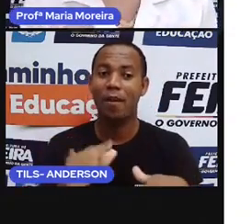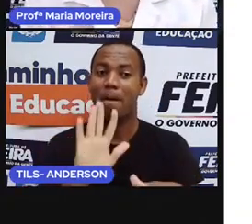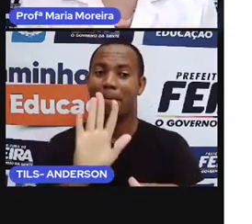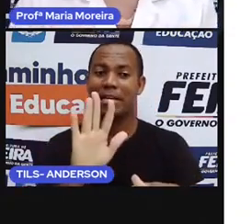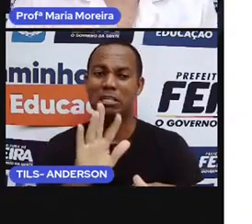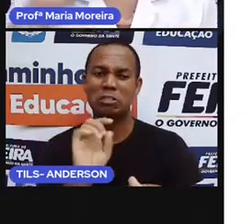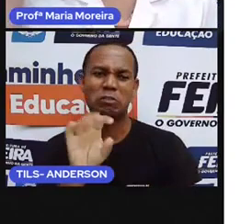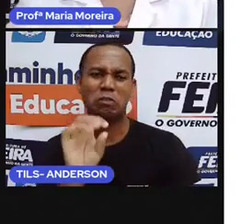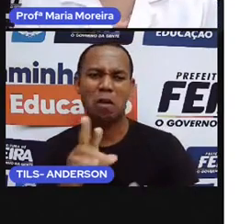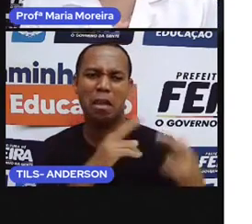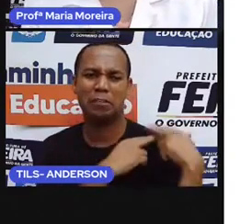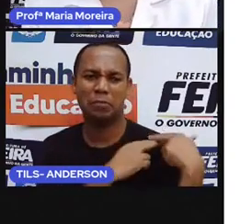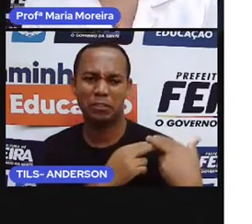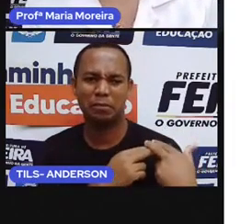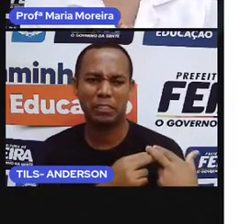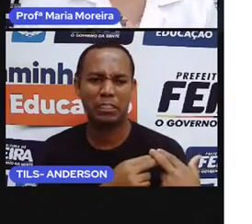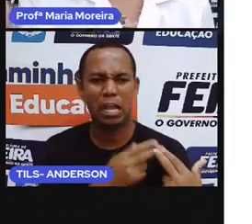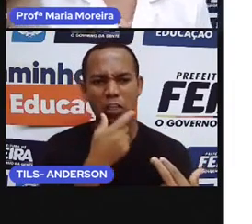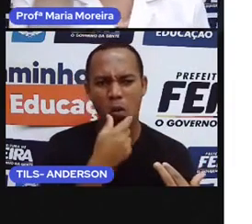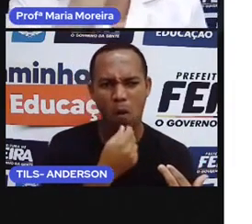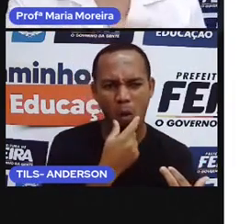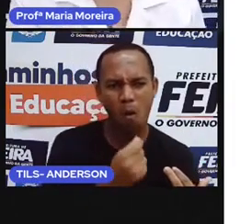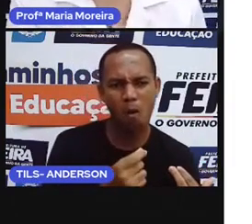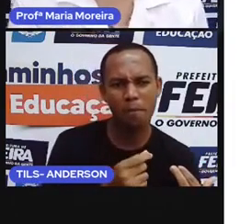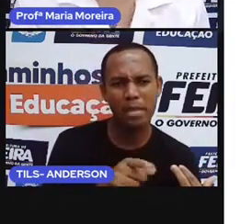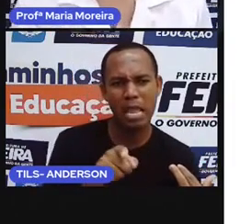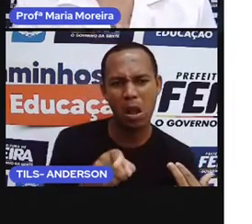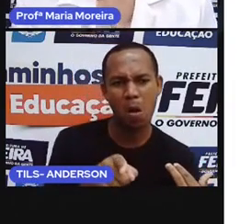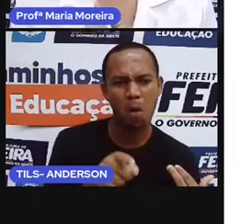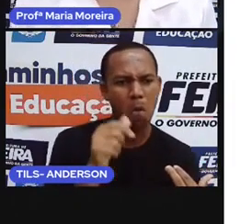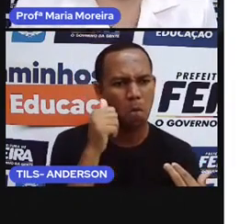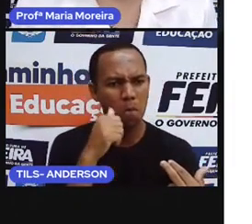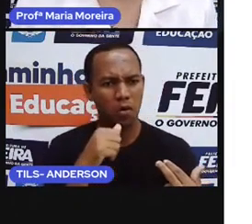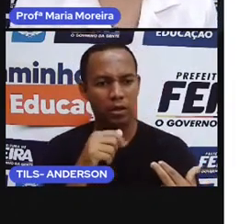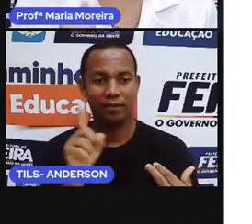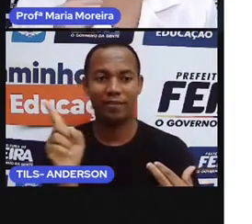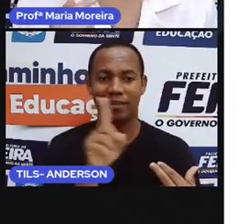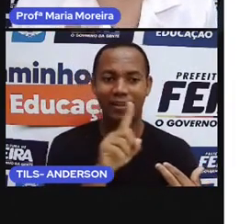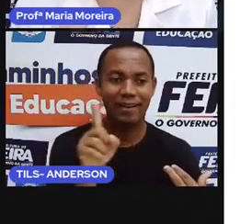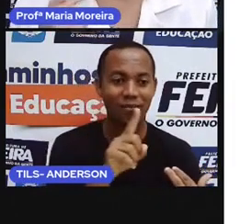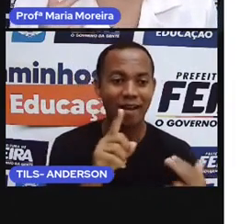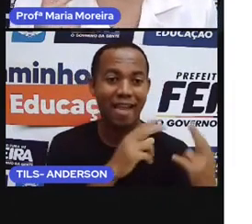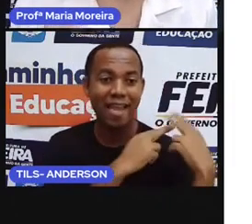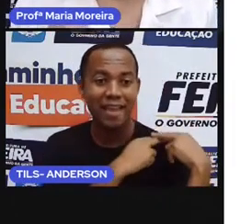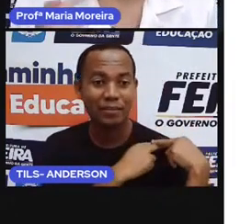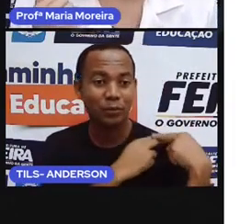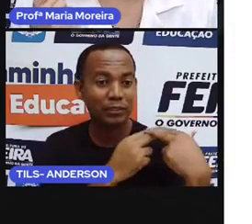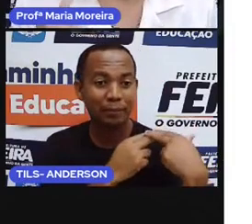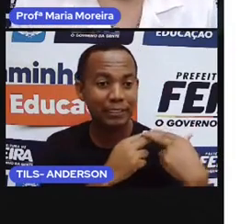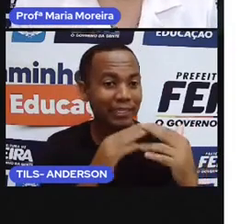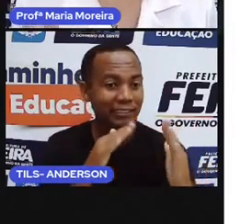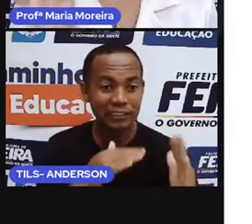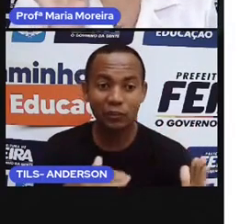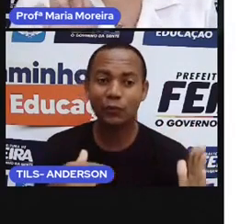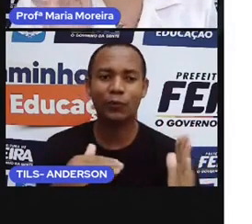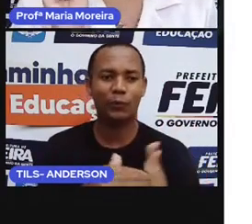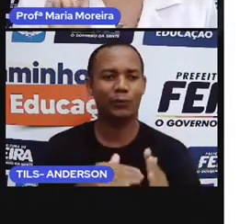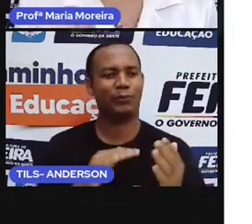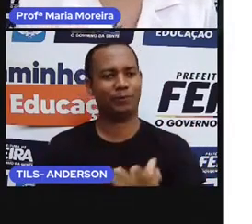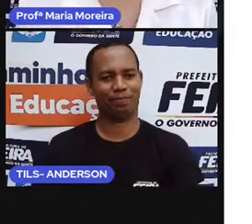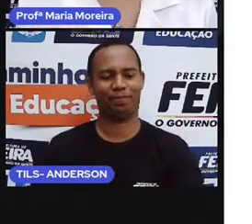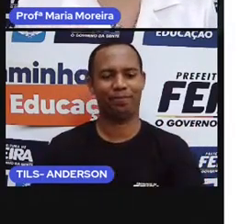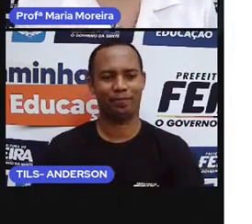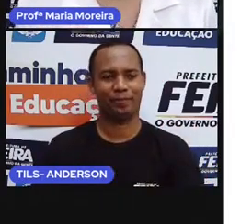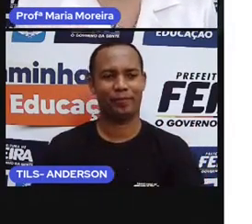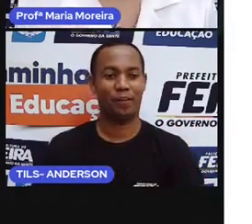responsabilidade de fulano. Isso só quem faz é homem, isso só quem faz é mulher. Não, é de responsabilidade de todos. todos. Isso vale para